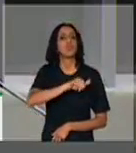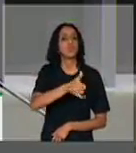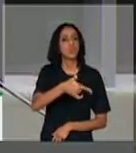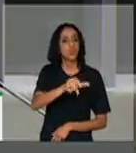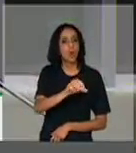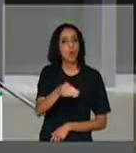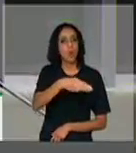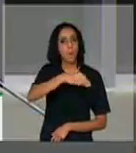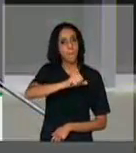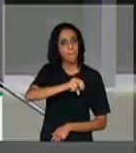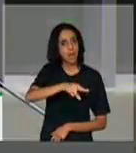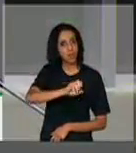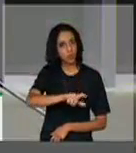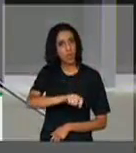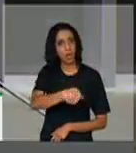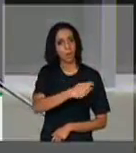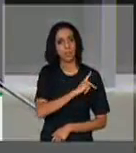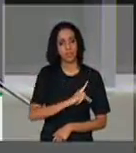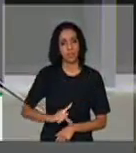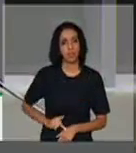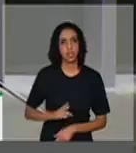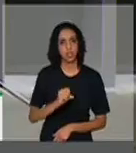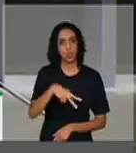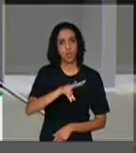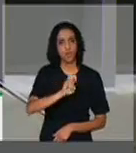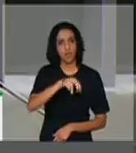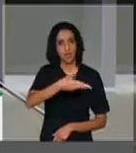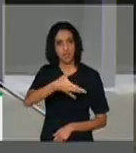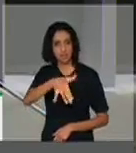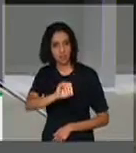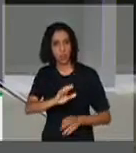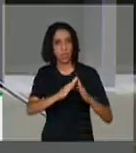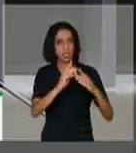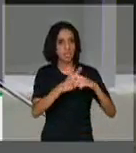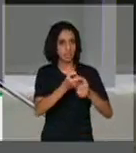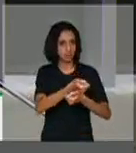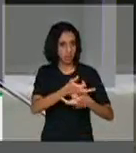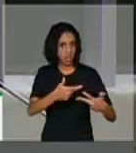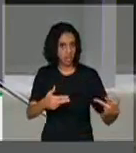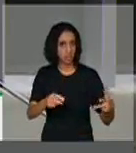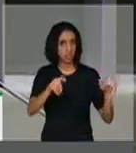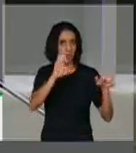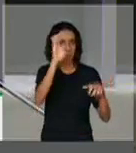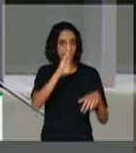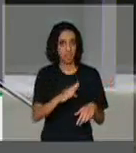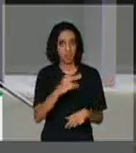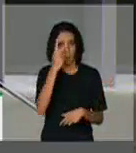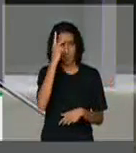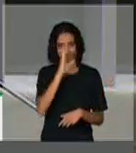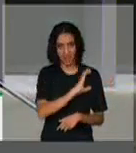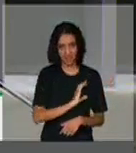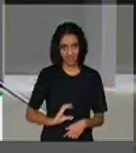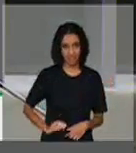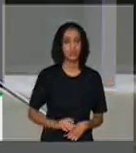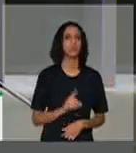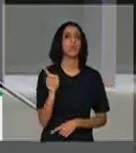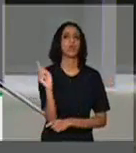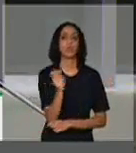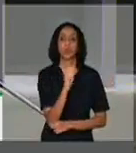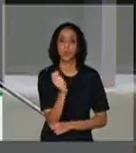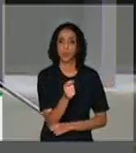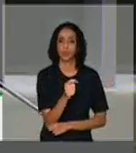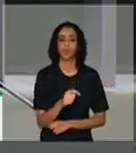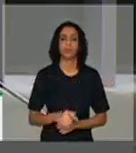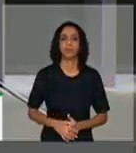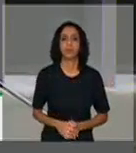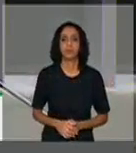Ijuí, presidente da Convenção Estadual das Igrejas do Brasil para Cristo, no estado do Rio Grande do